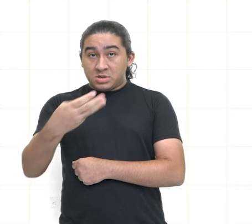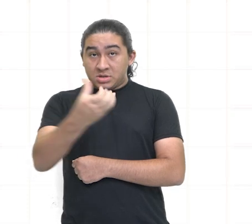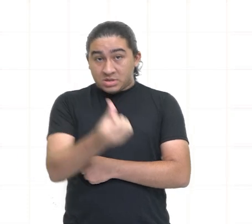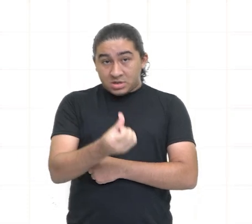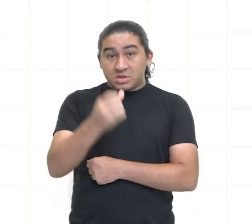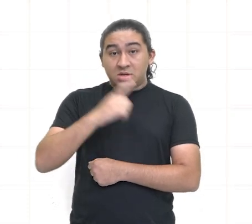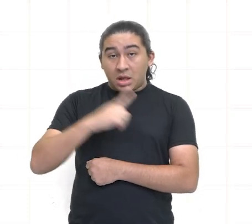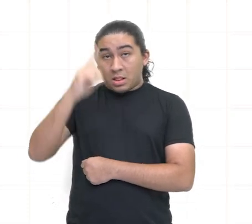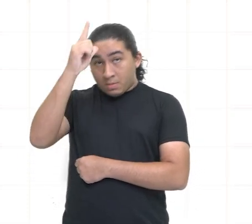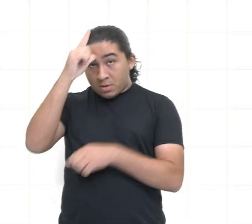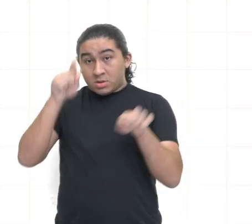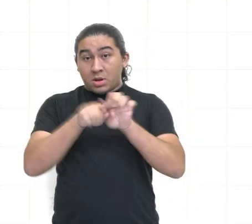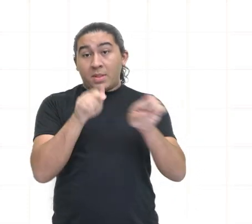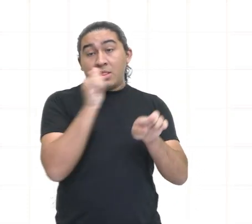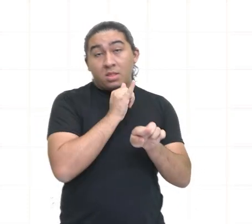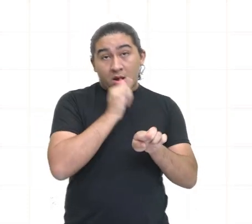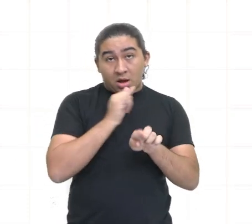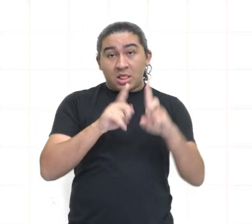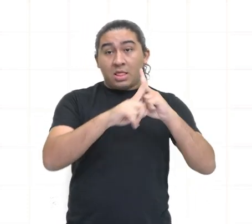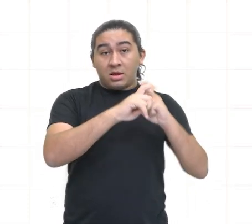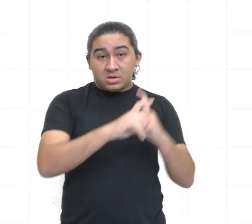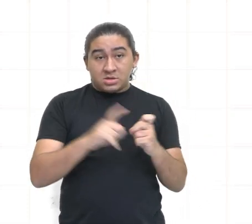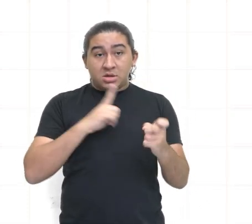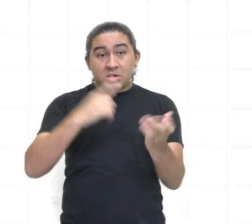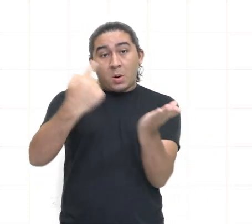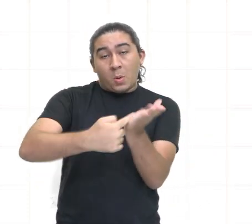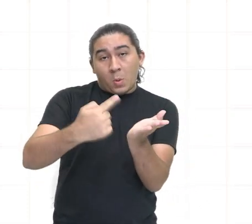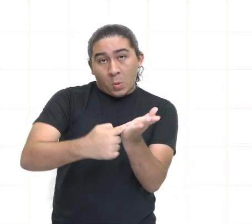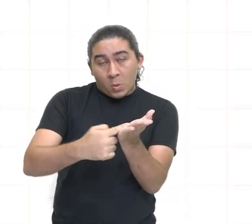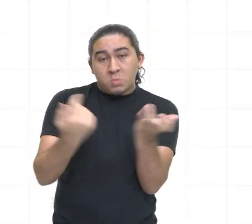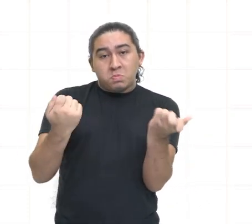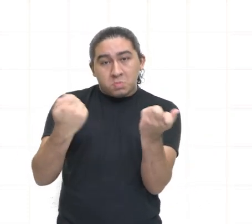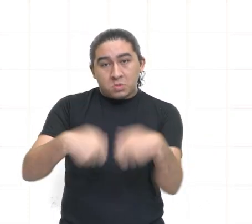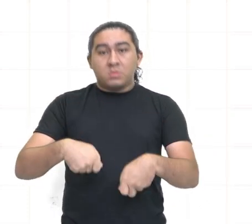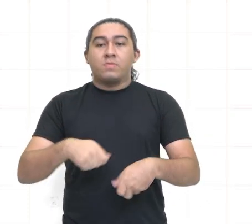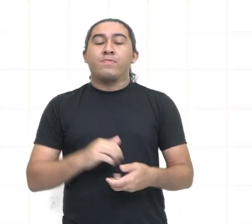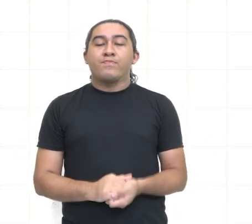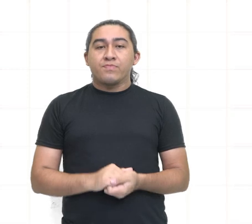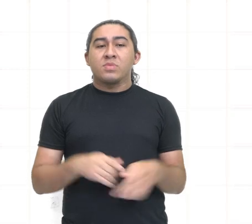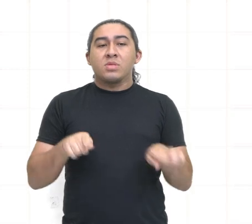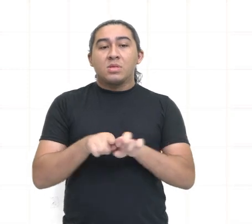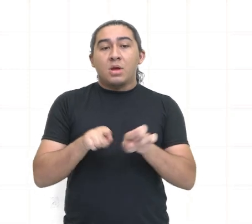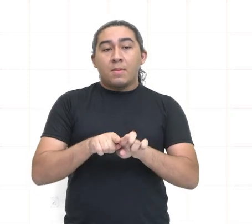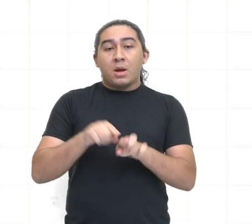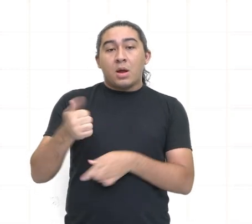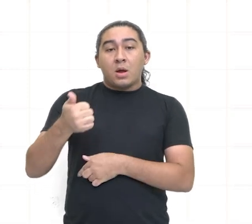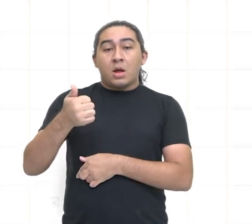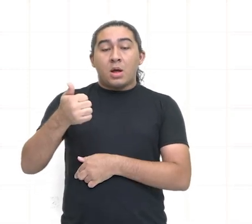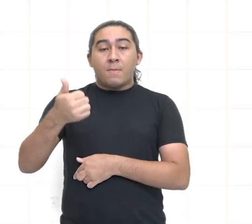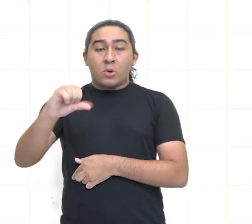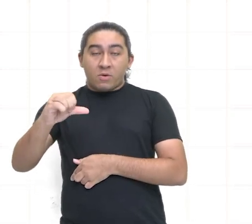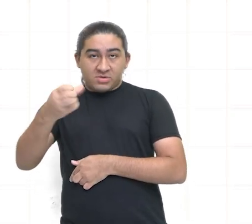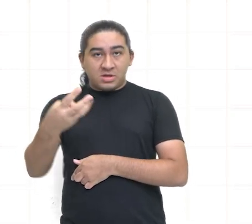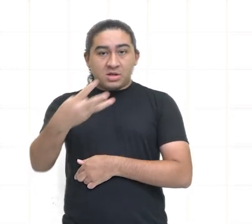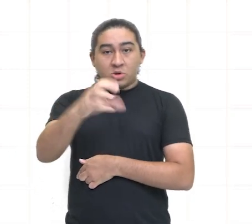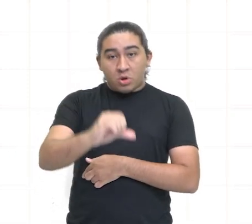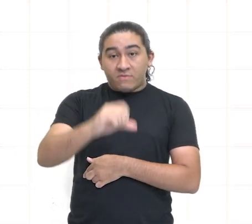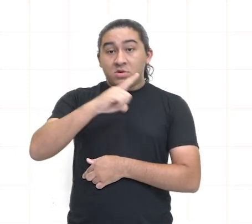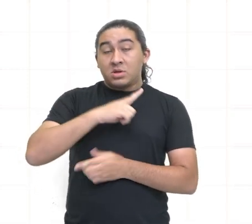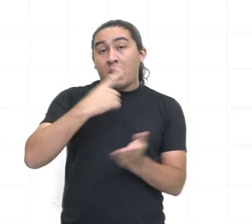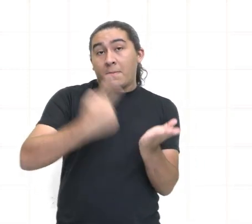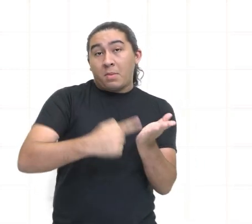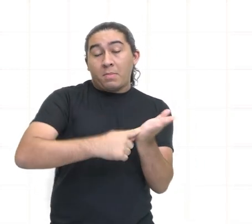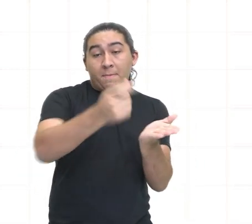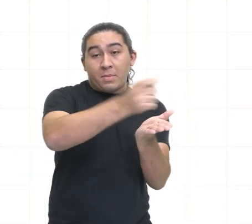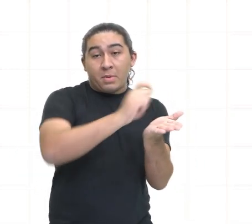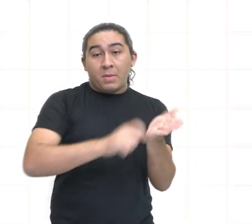amizade, no caso, o eixo Roma-Berlim. Em 23 de agosto de 1939, é assinado o Pacto